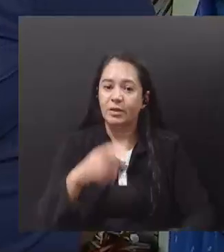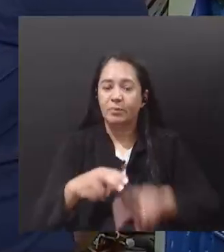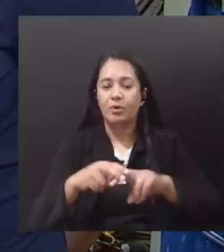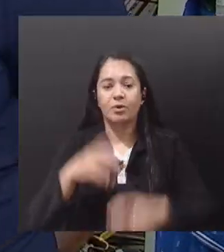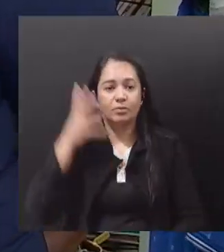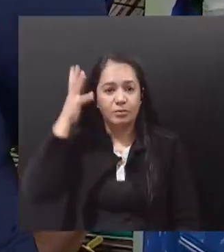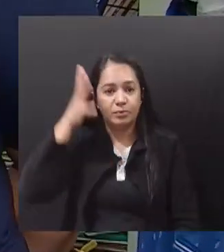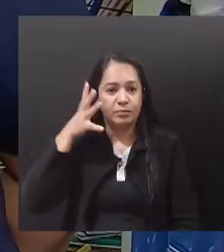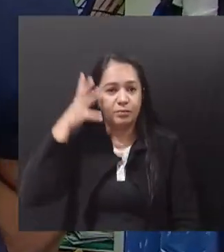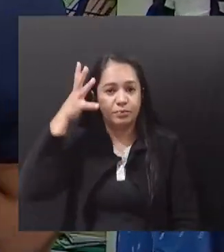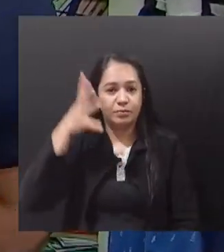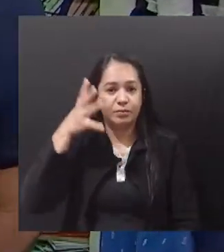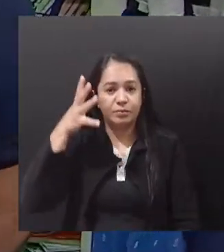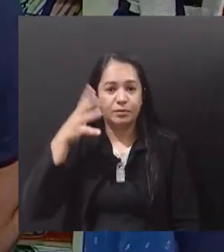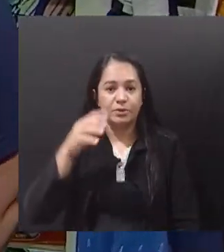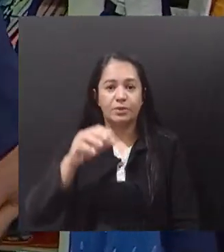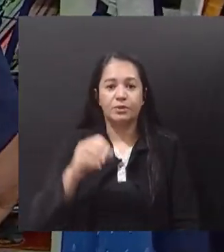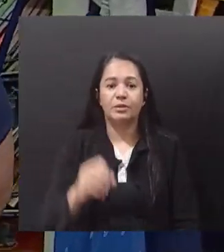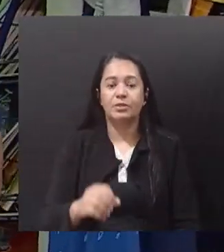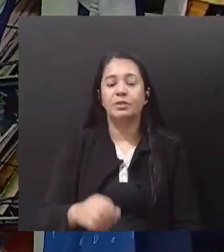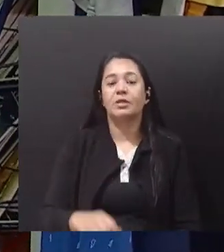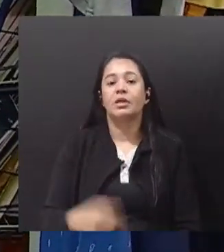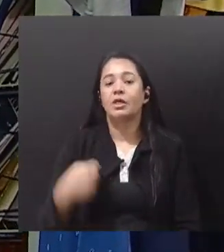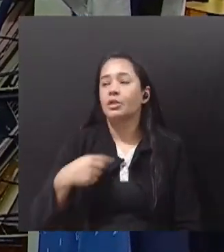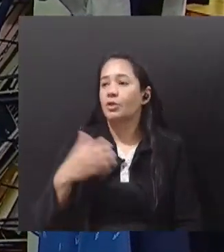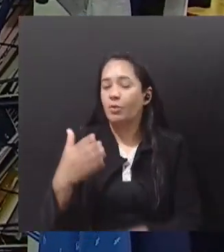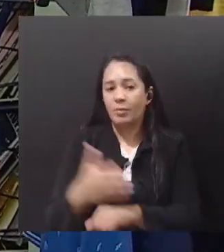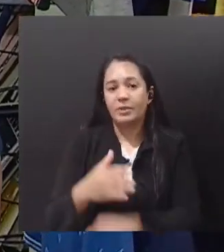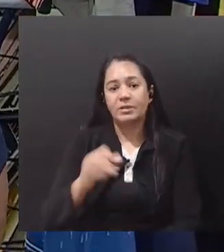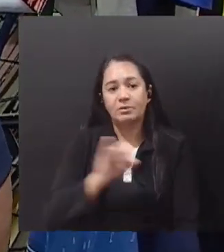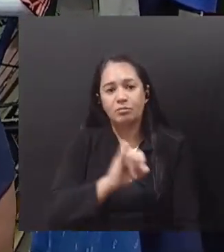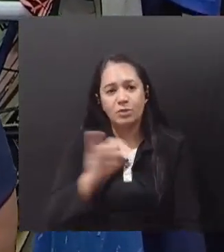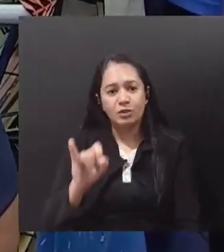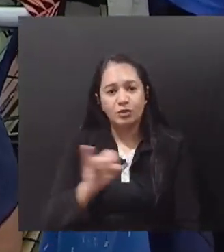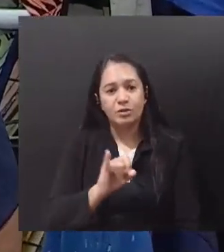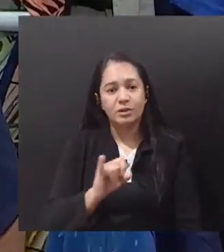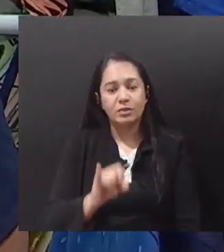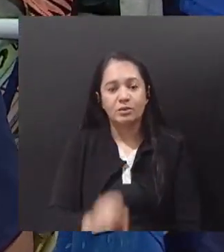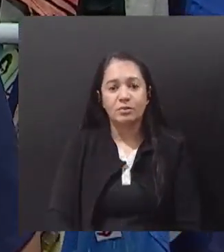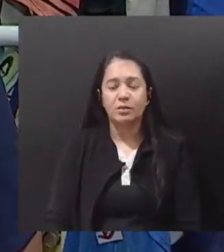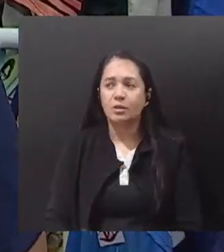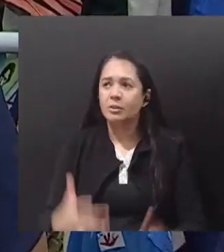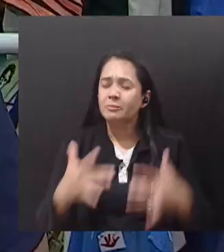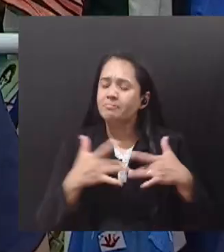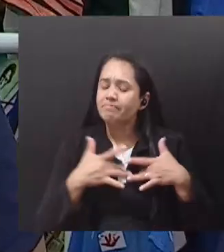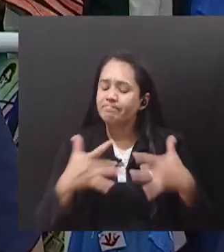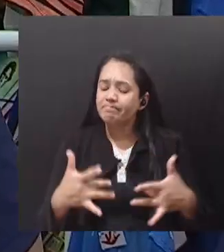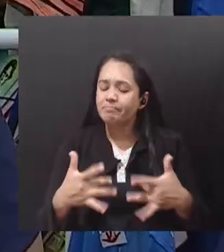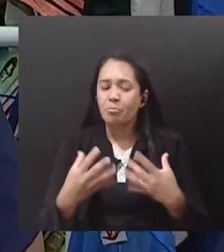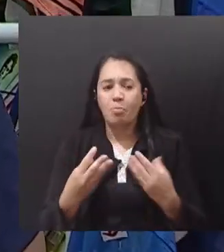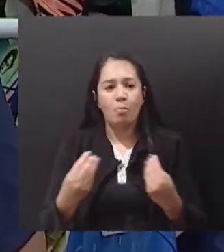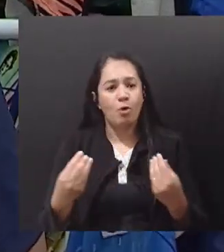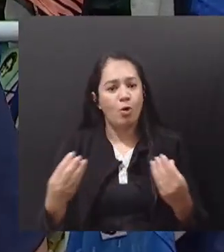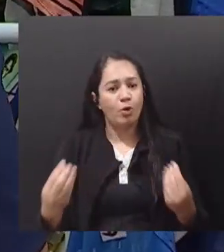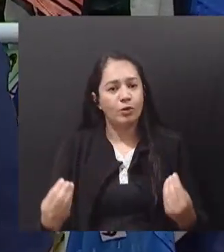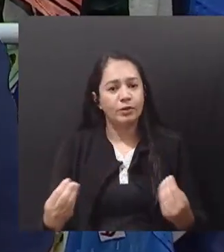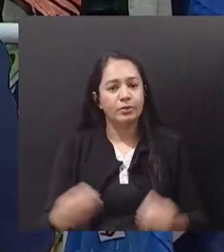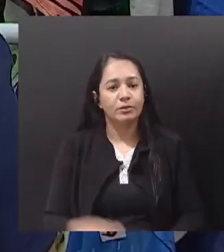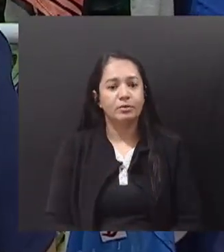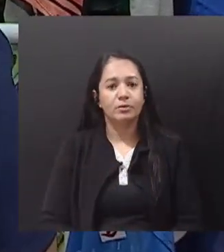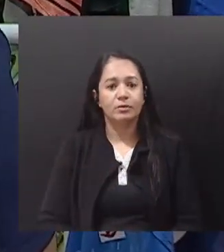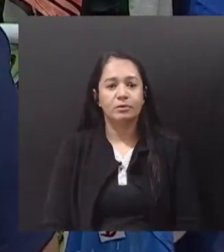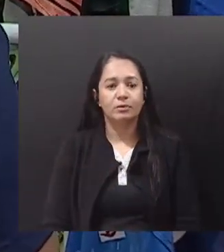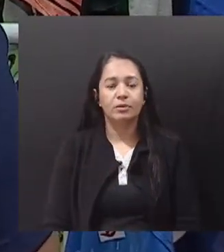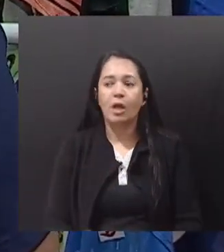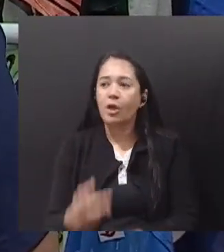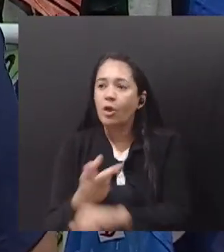que eu ouvi numa ONG que eu estava, né, numa instituição. E aí aquilo me tocou bastante. E aí eu fui procurar